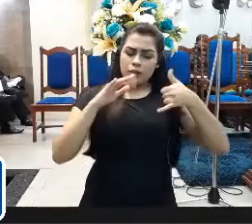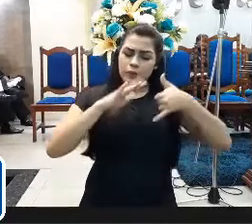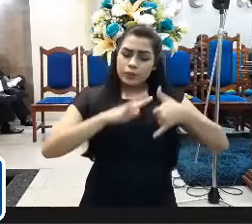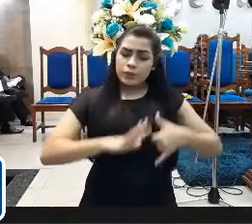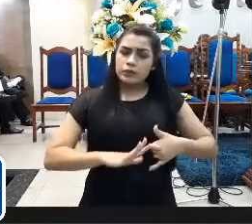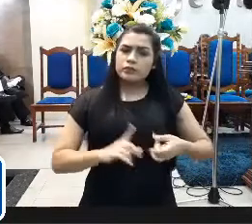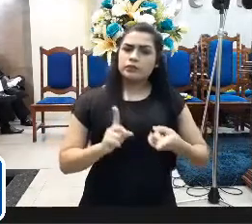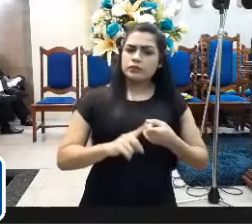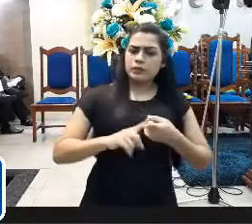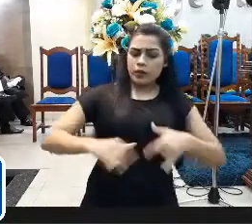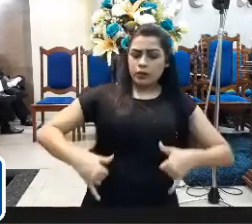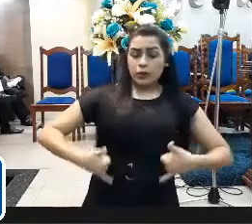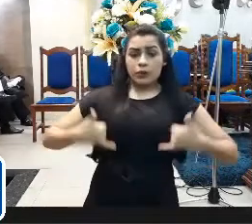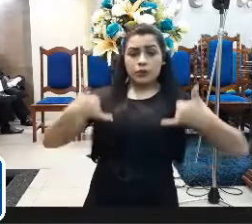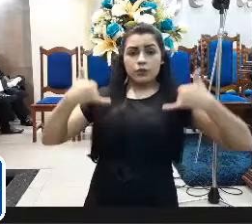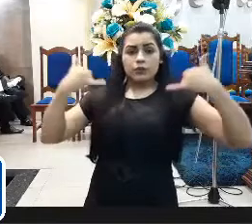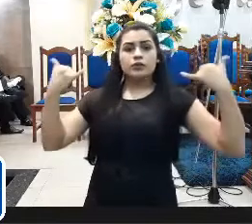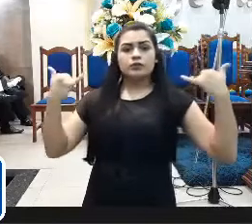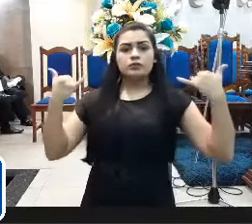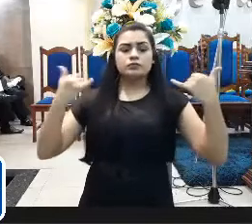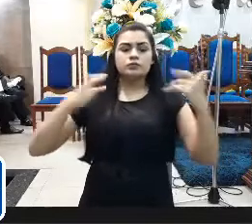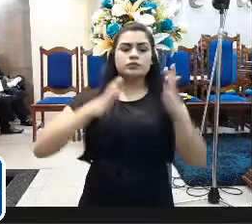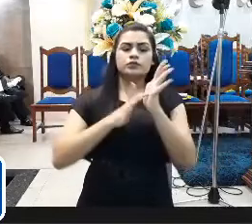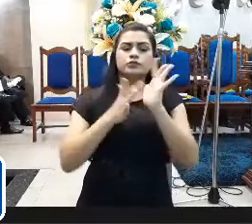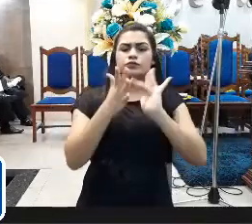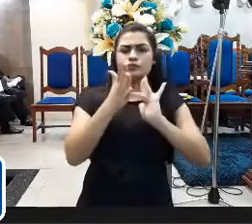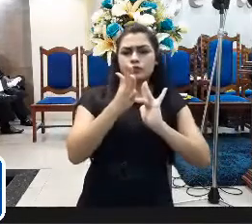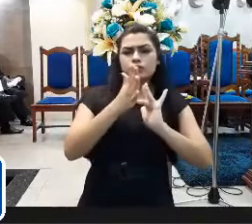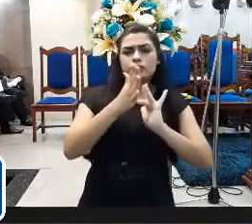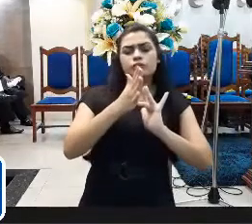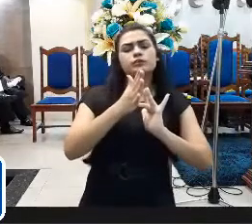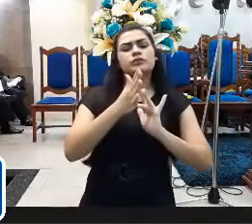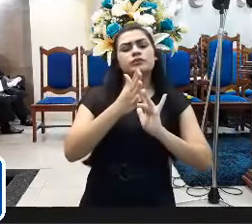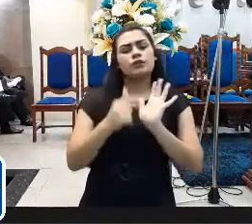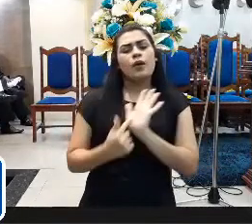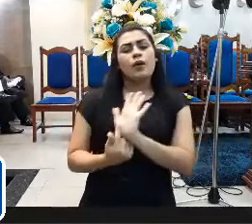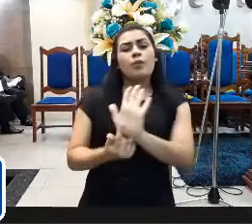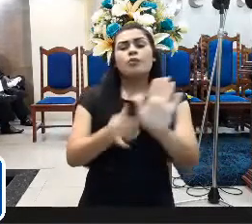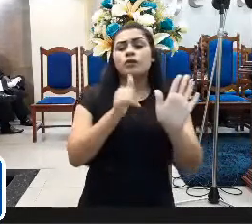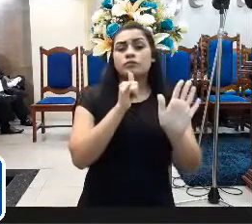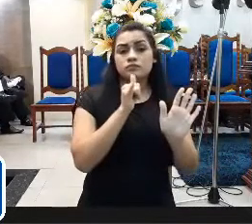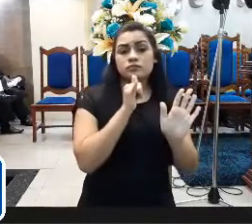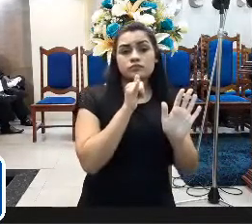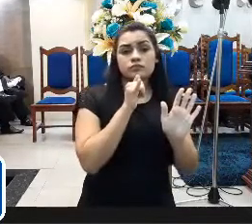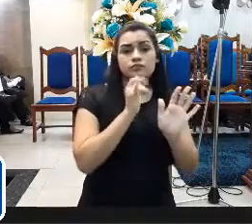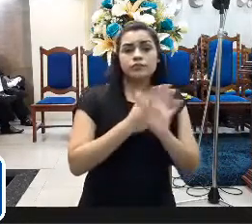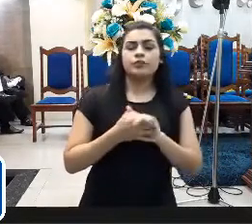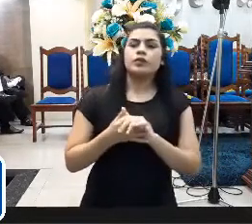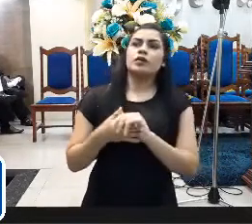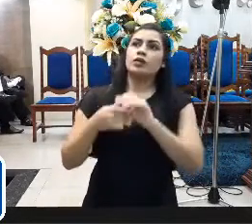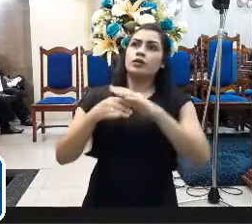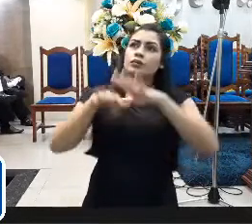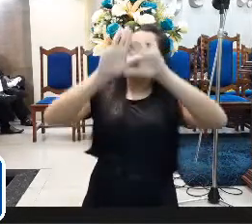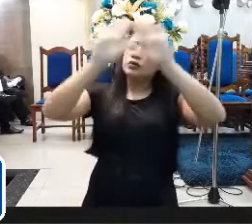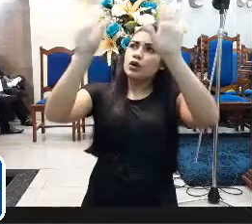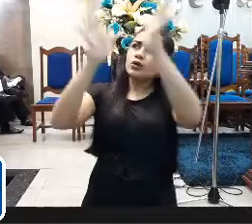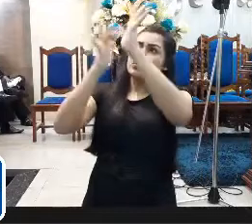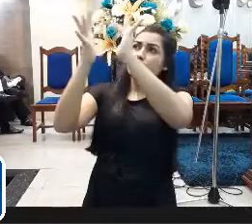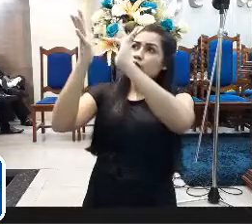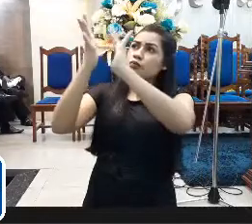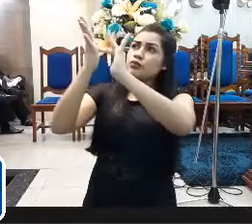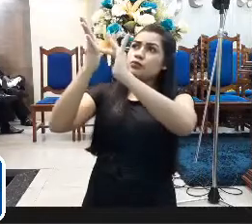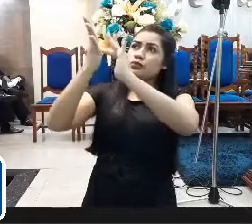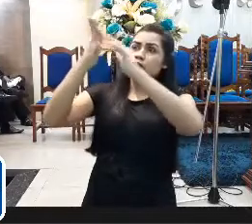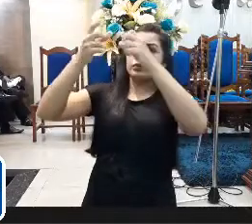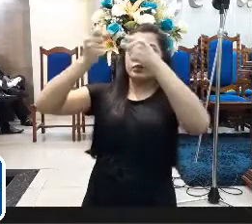como Filho de Deus, deu-nos um exemplo, não é? Ele, sendo Deus, deixou a sua glória e veio se humilhar